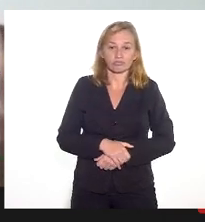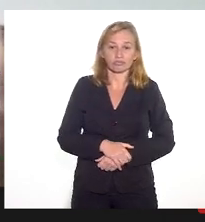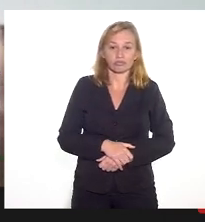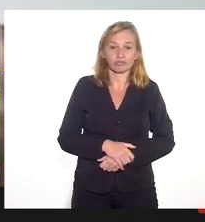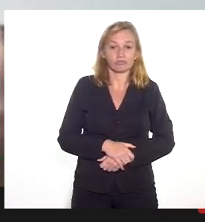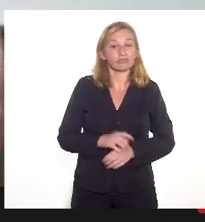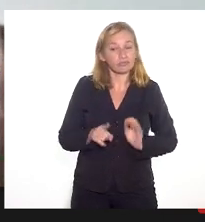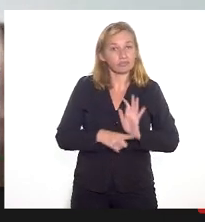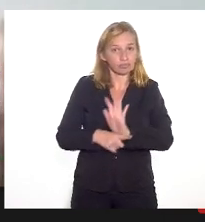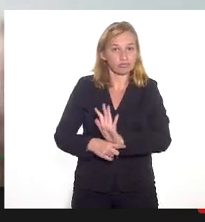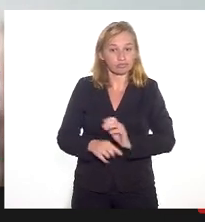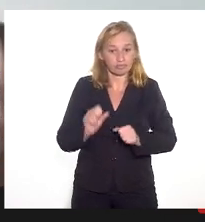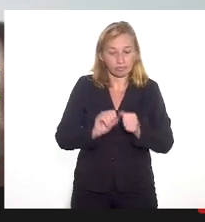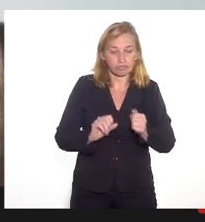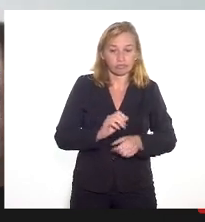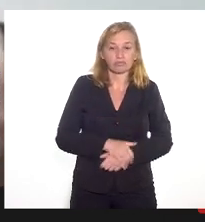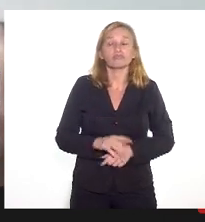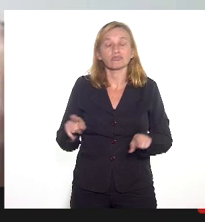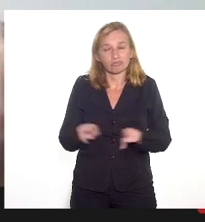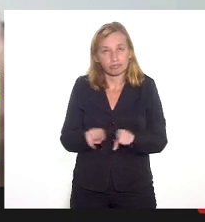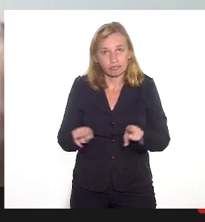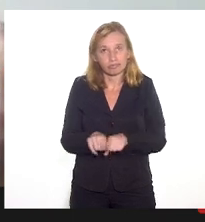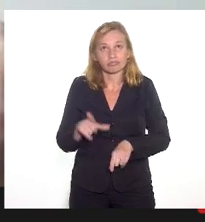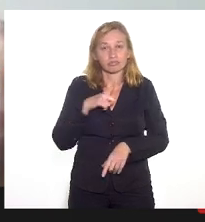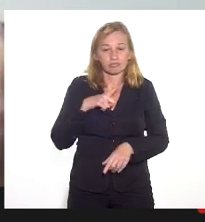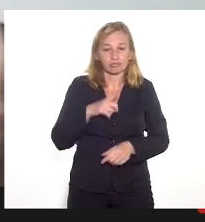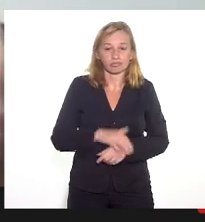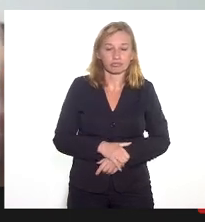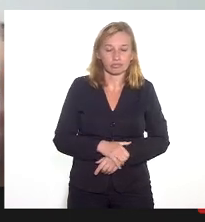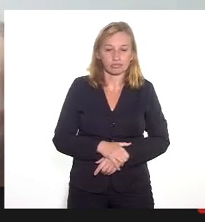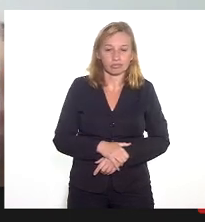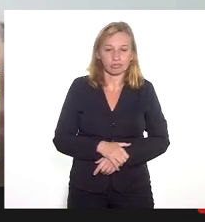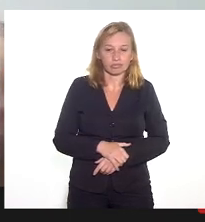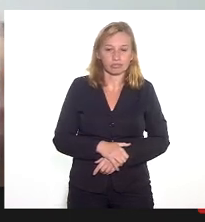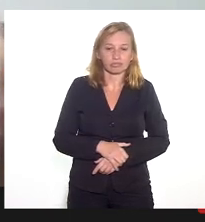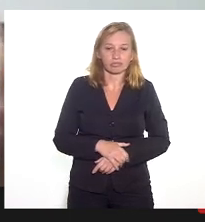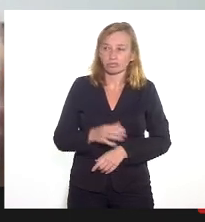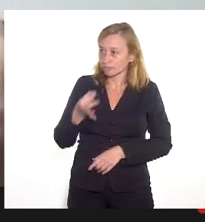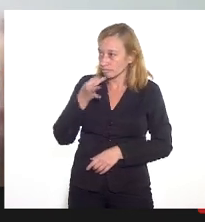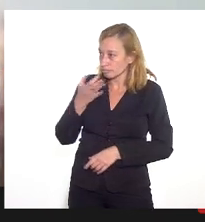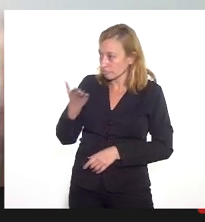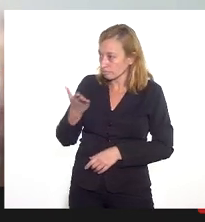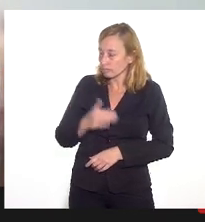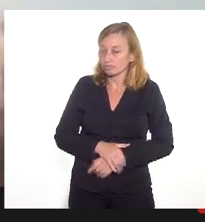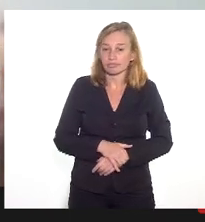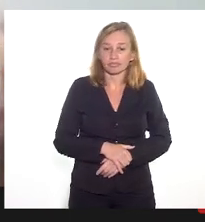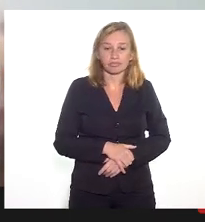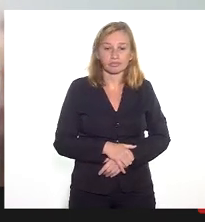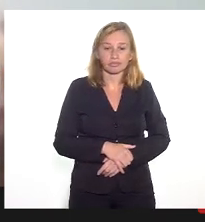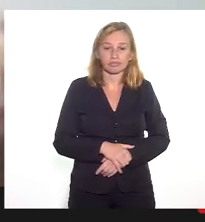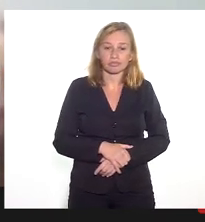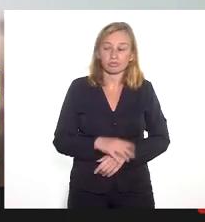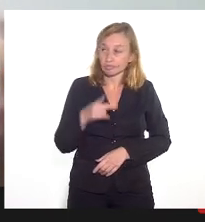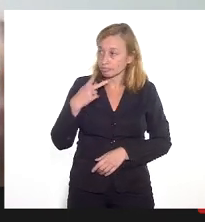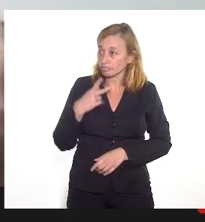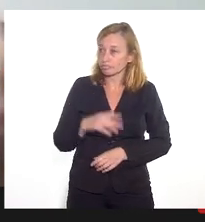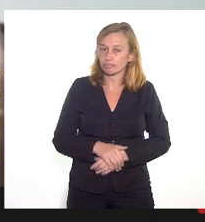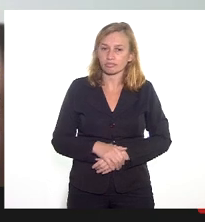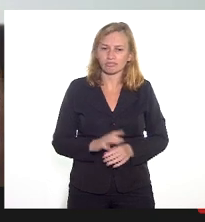vamos ajudar a fazer isso. Mas nós também, e aqui eu quero deixar o depoimento, que a gente falou o seguinte, nós